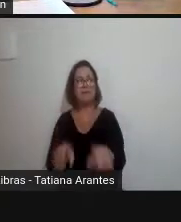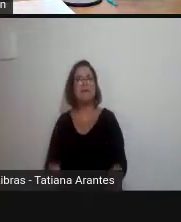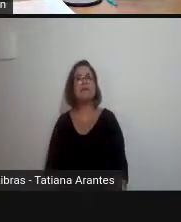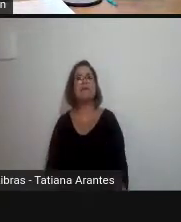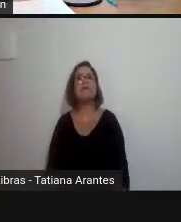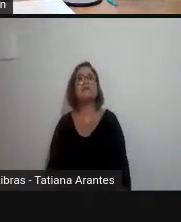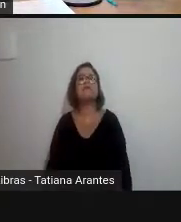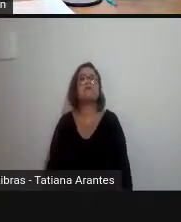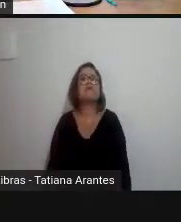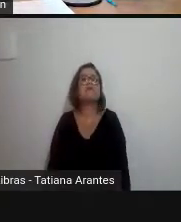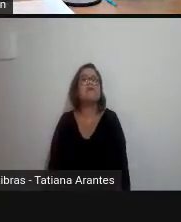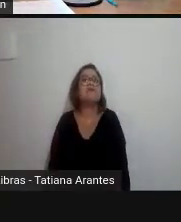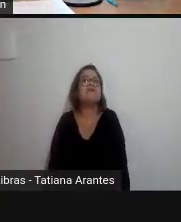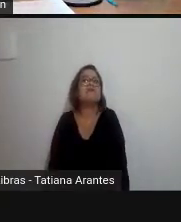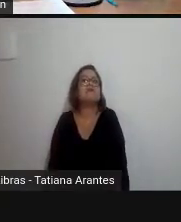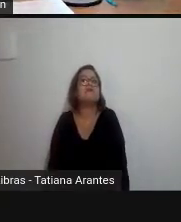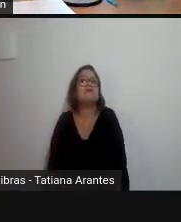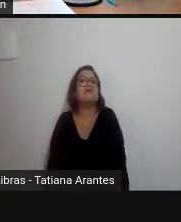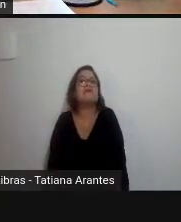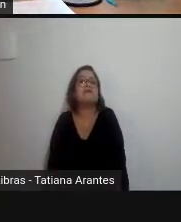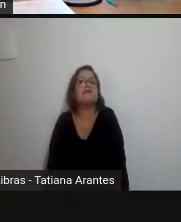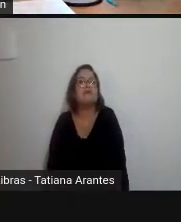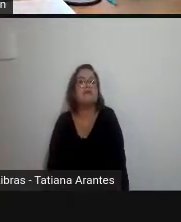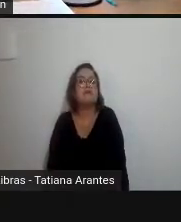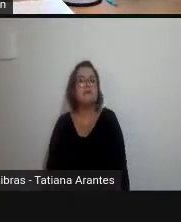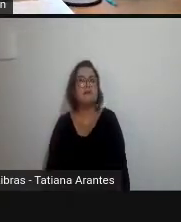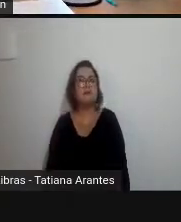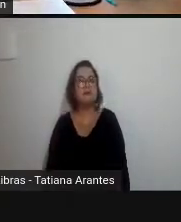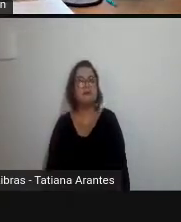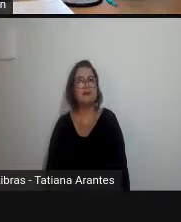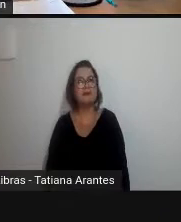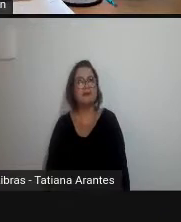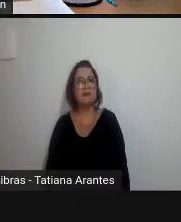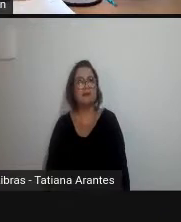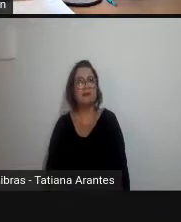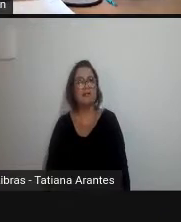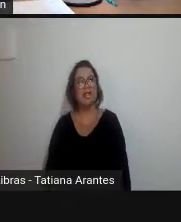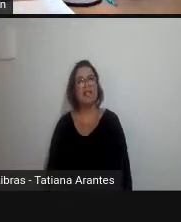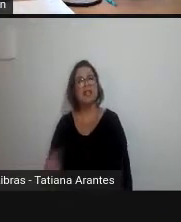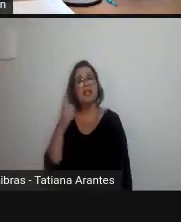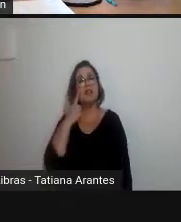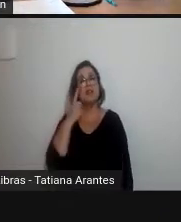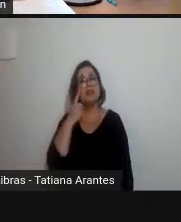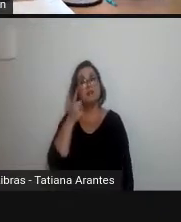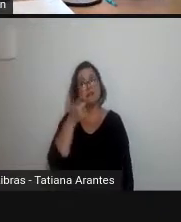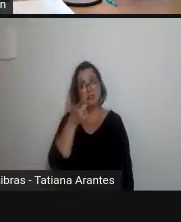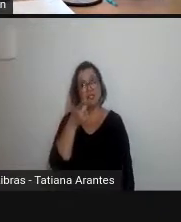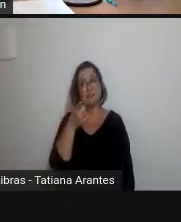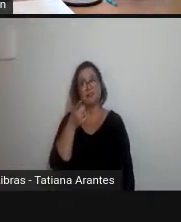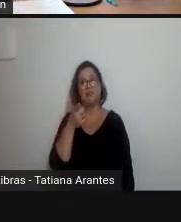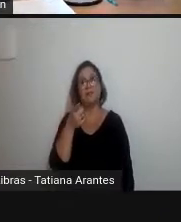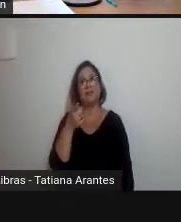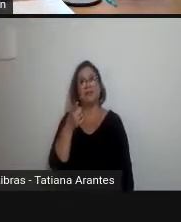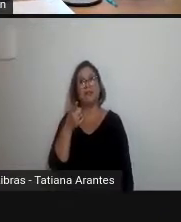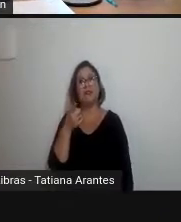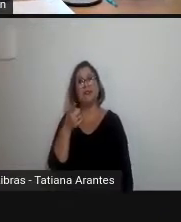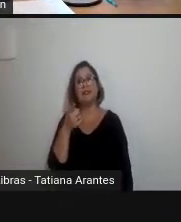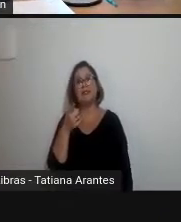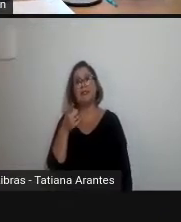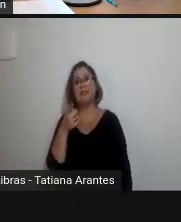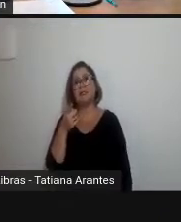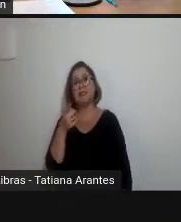Nós temos esse modelo, eu não sei se já está aí na tela, esse modelo,